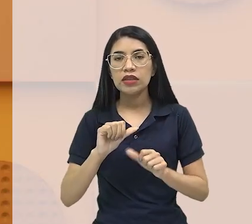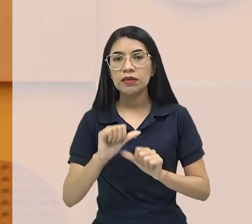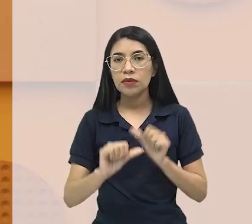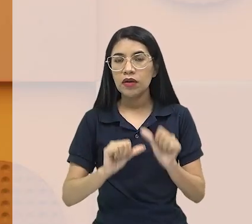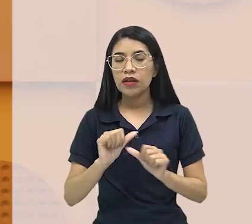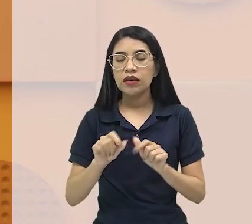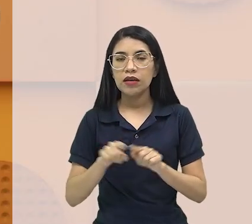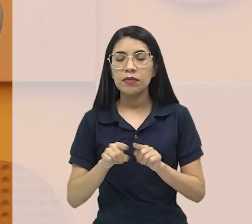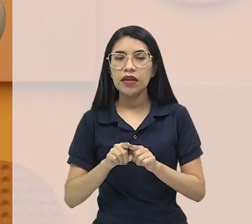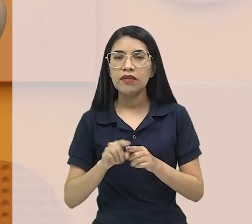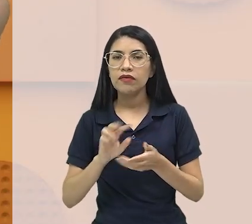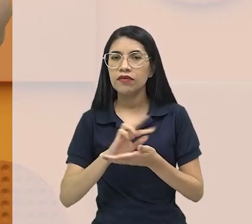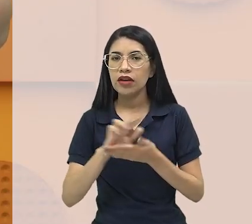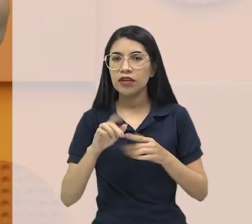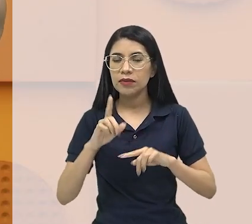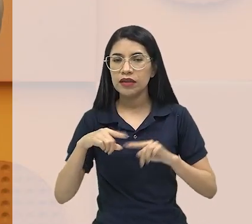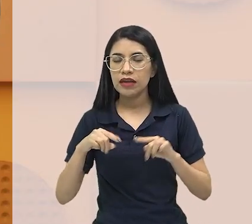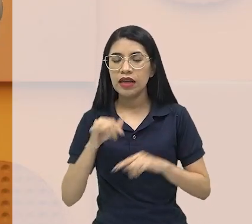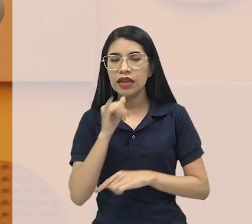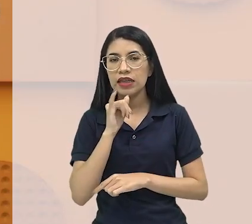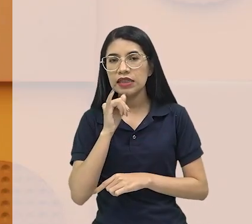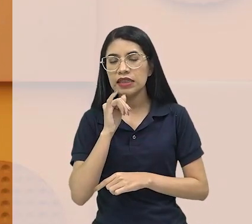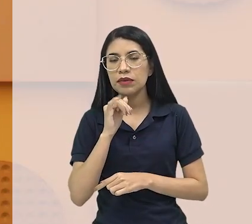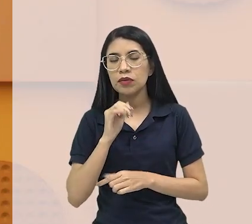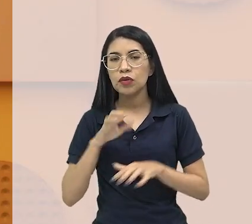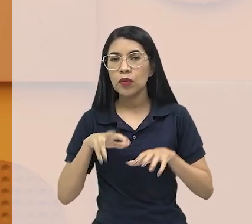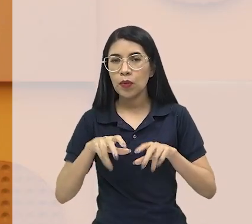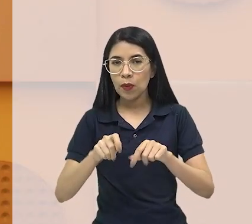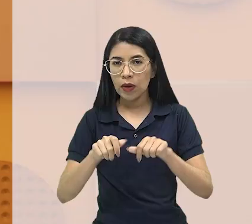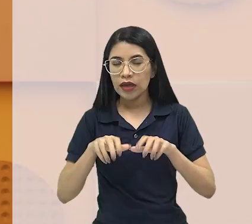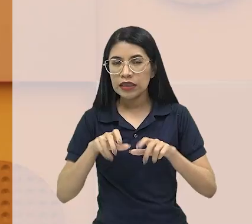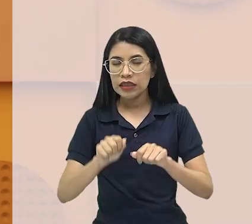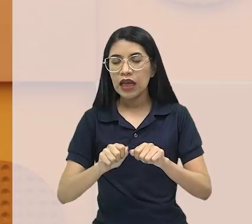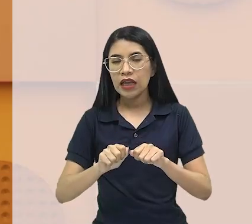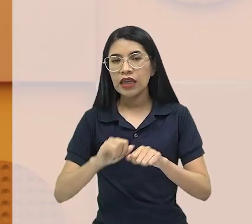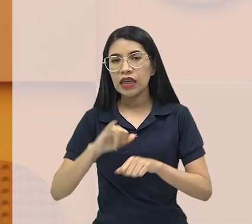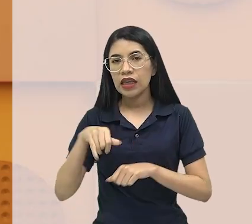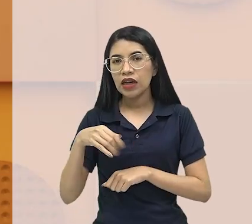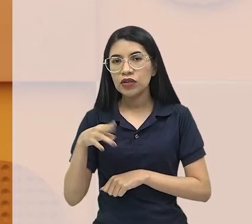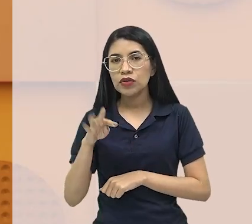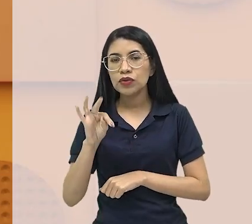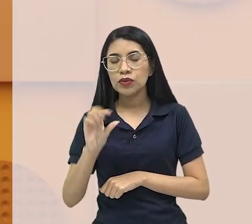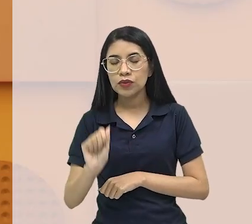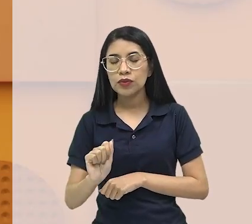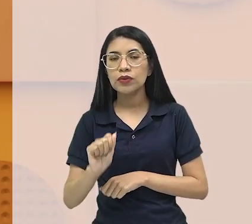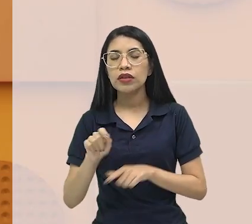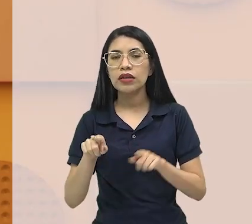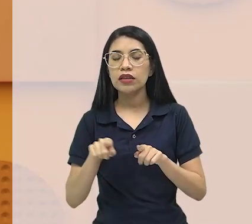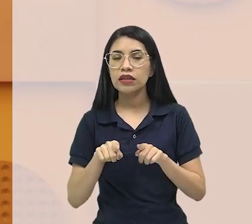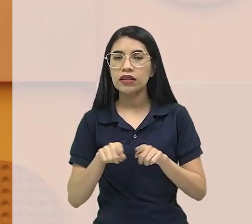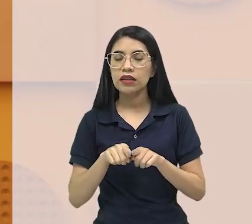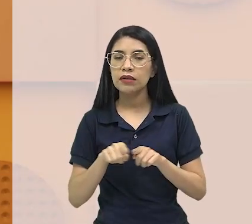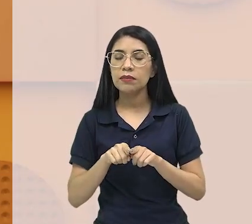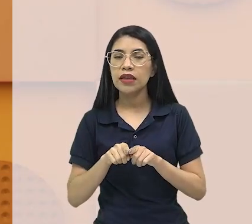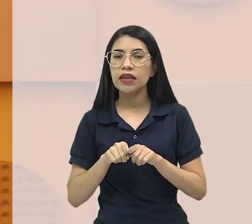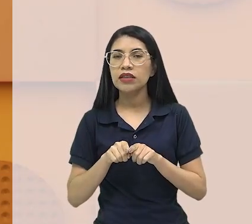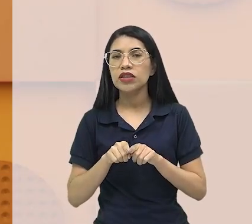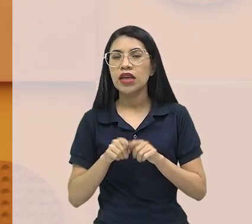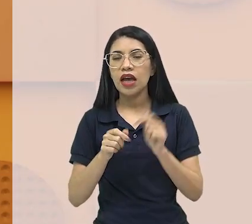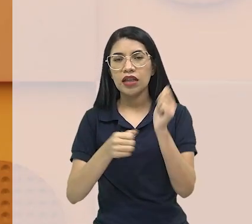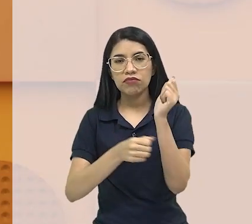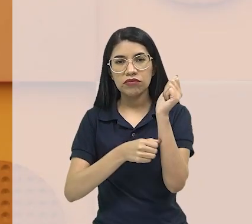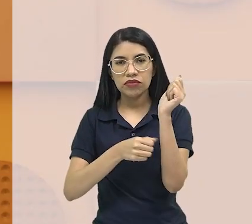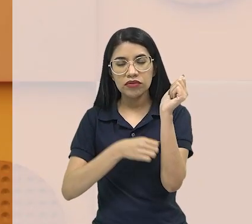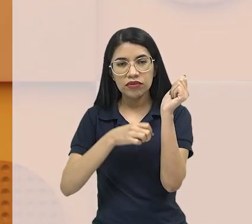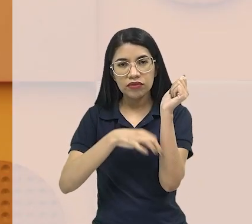chamadas biojoias, como, por exemplo, sementes de açaí, juta, semente das seringueiras, que possam